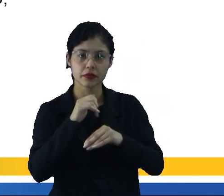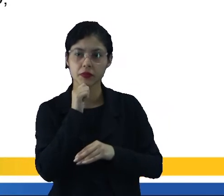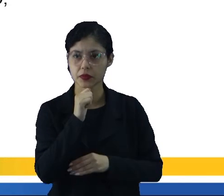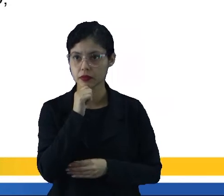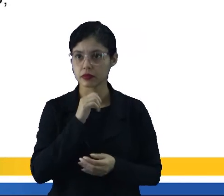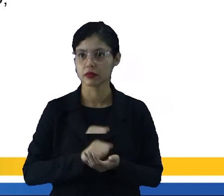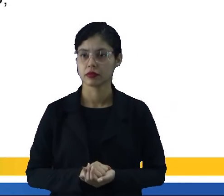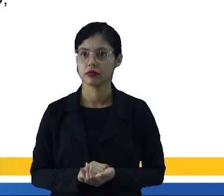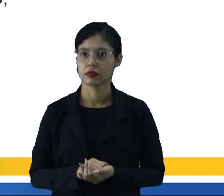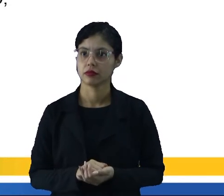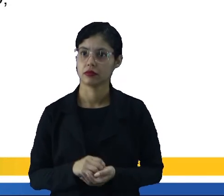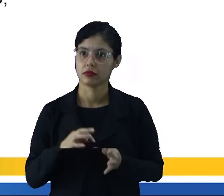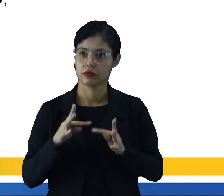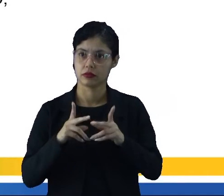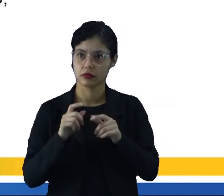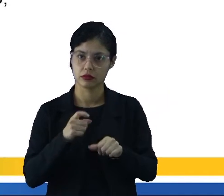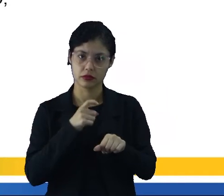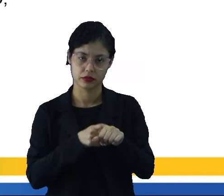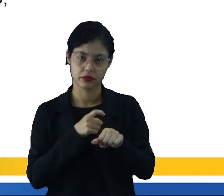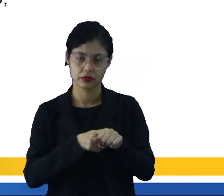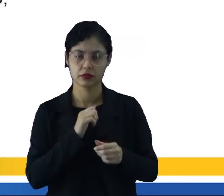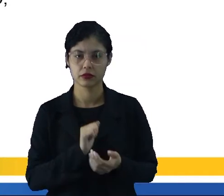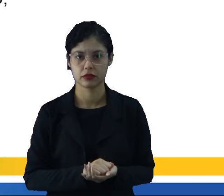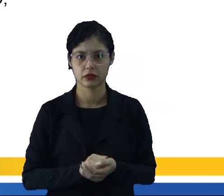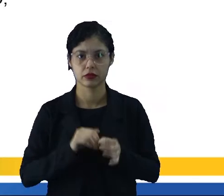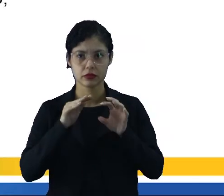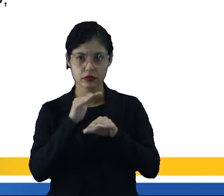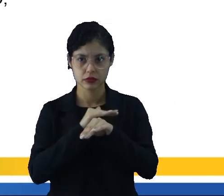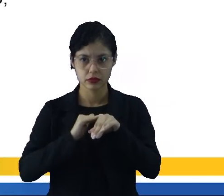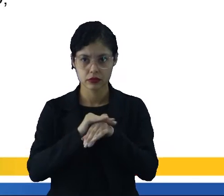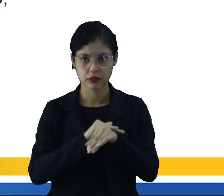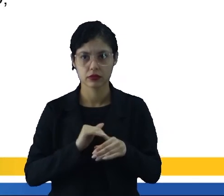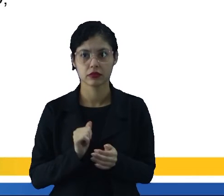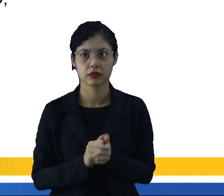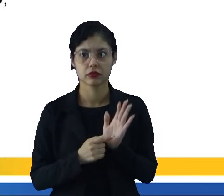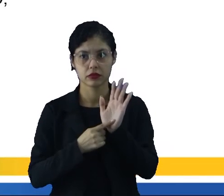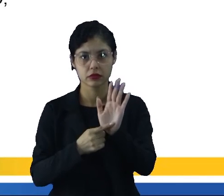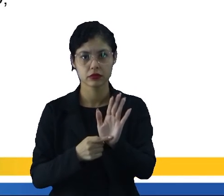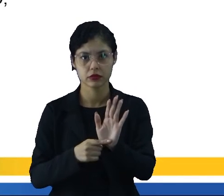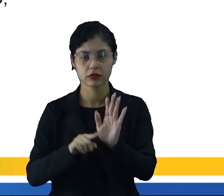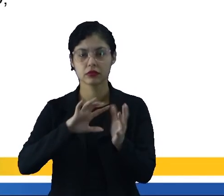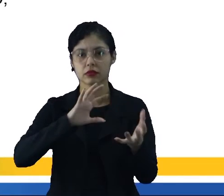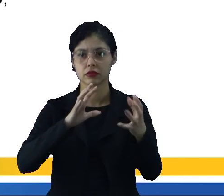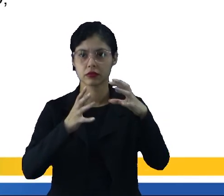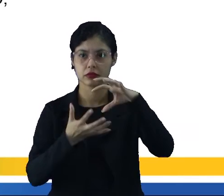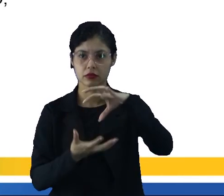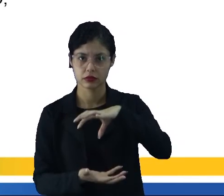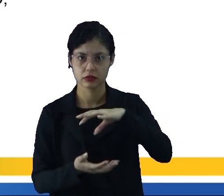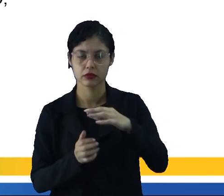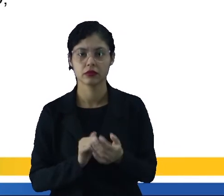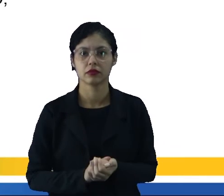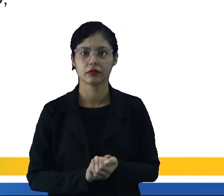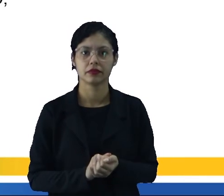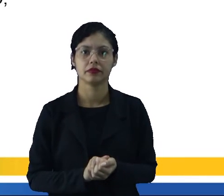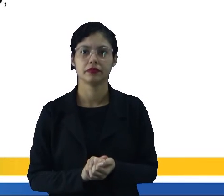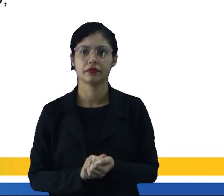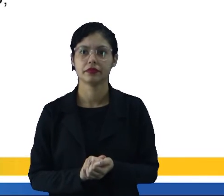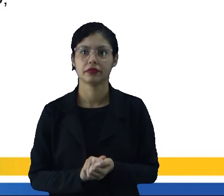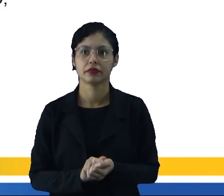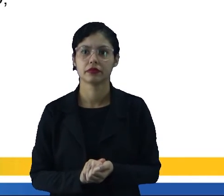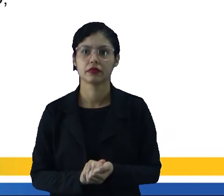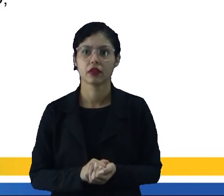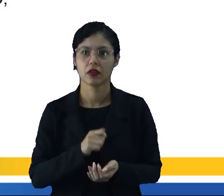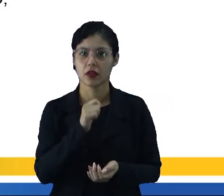da esfera é o contorno de todo sólido é a superfície que reveste a esfera eu tô falando o que reveste a esfera